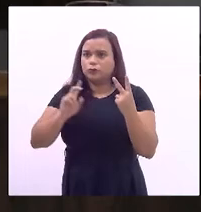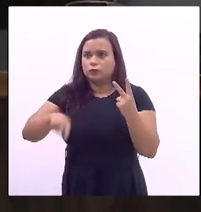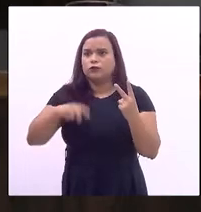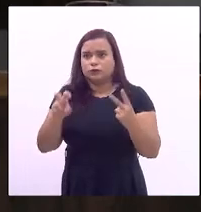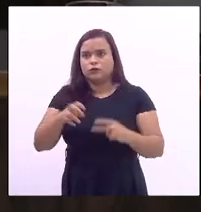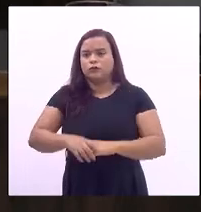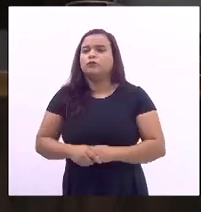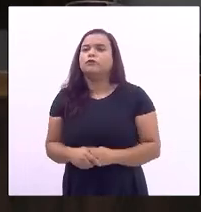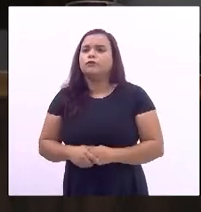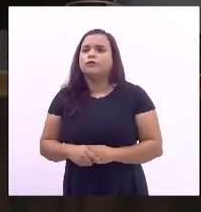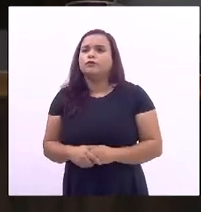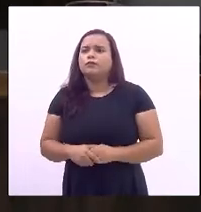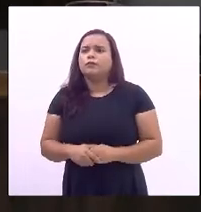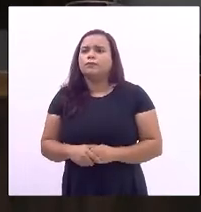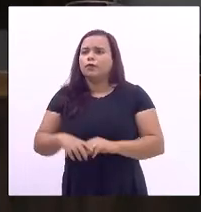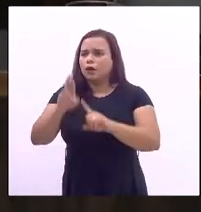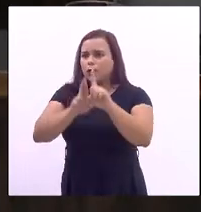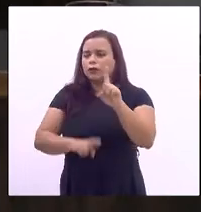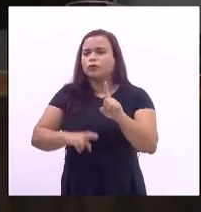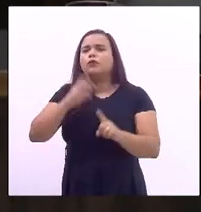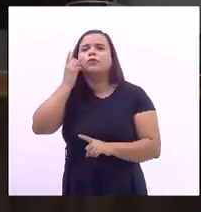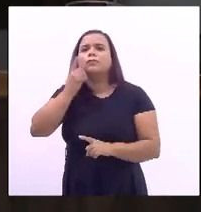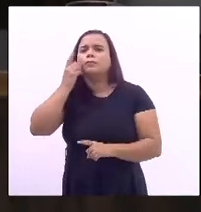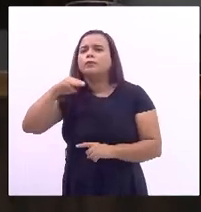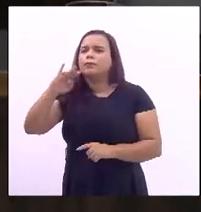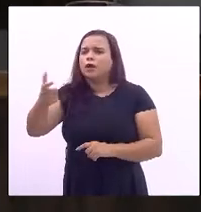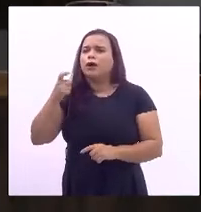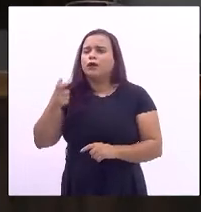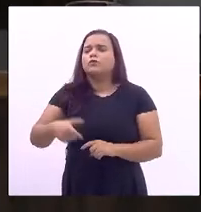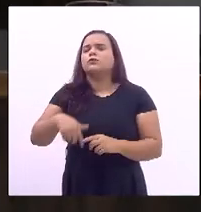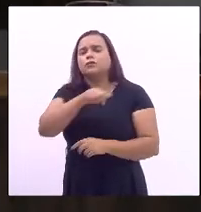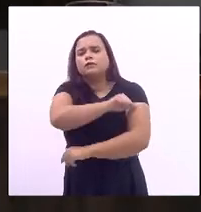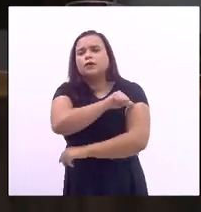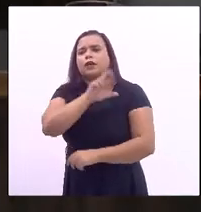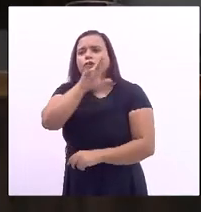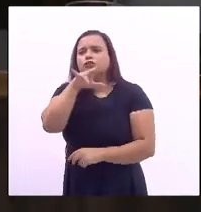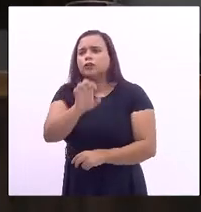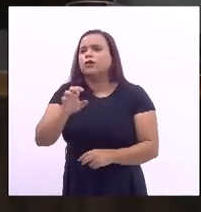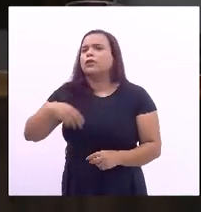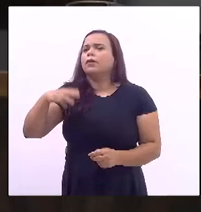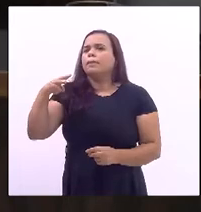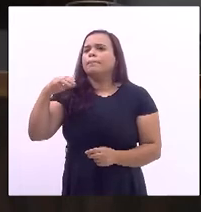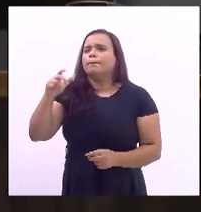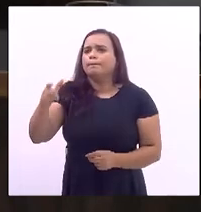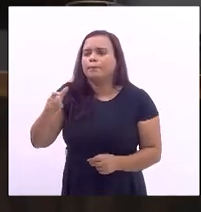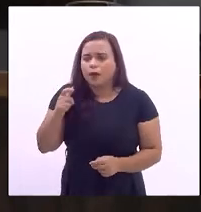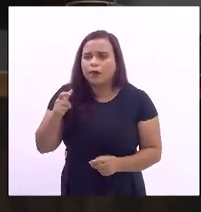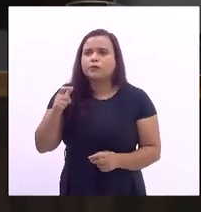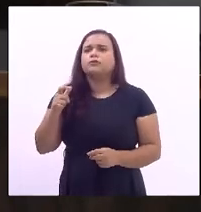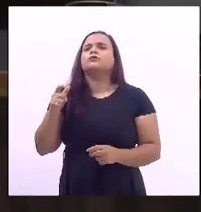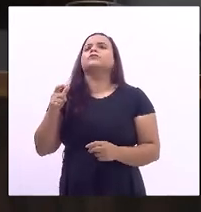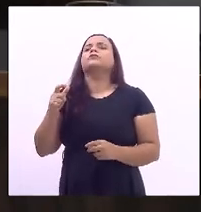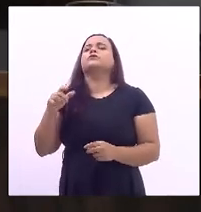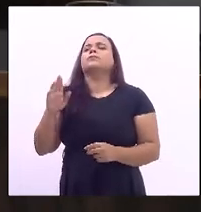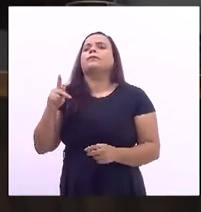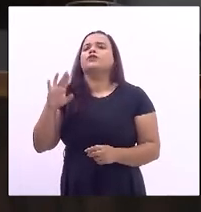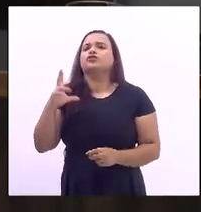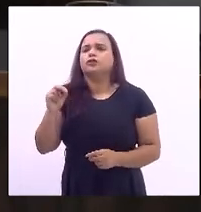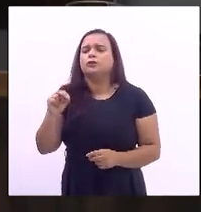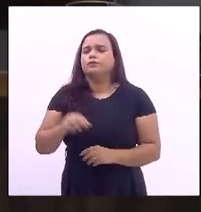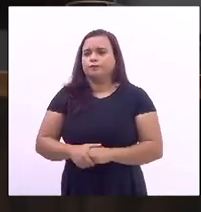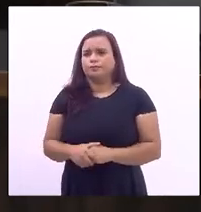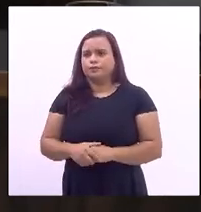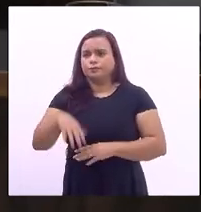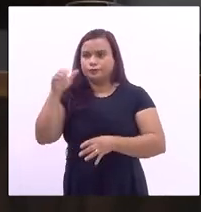cinco fatores Deputado Max Lemos vermelha Regiane Matos Pacheco enfermeira Rejane em votação parecer da